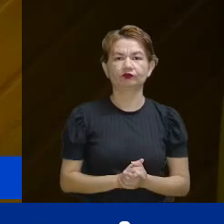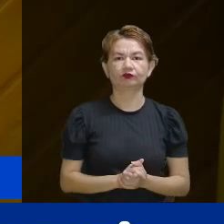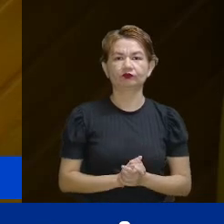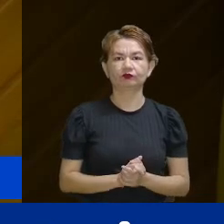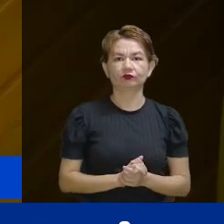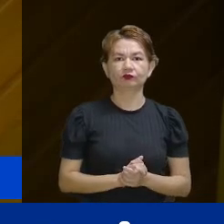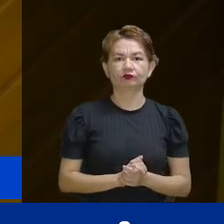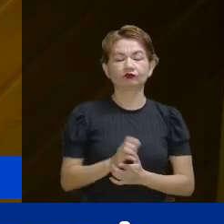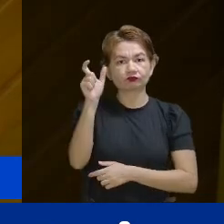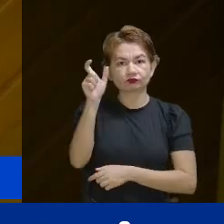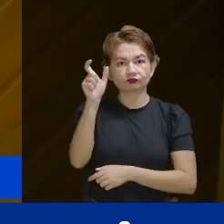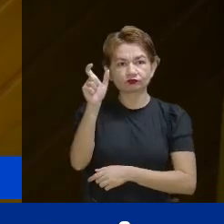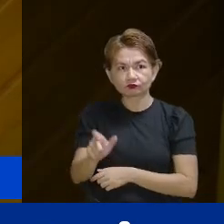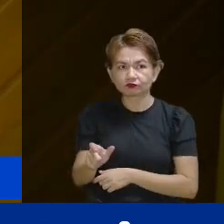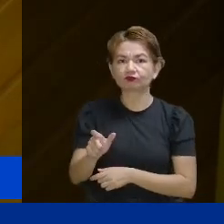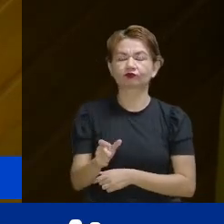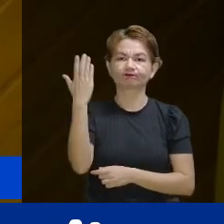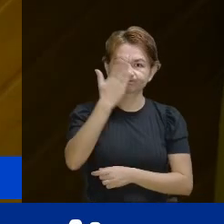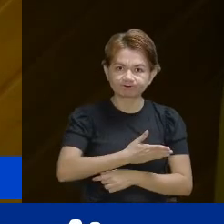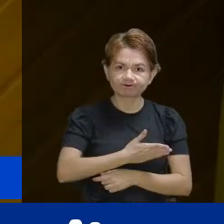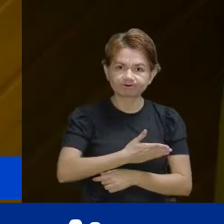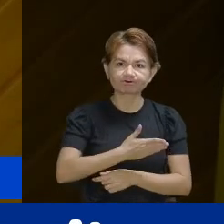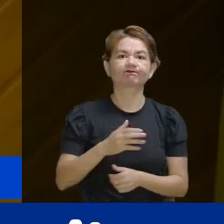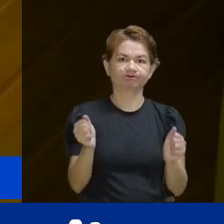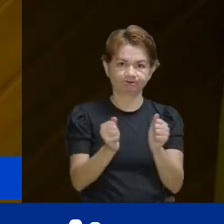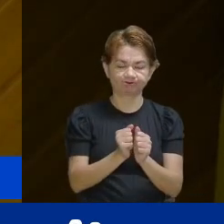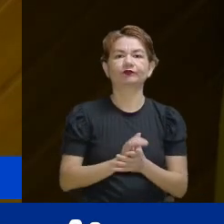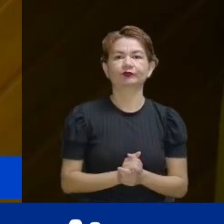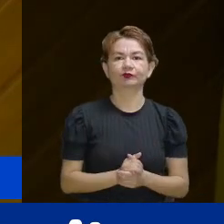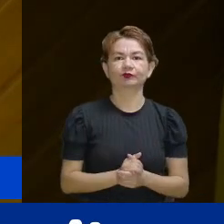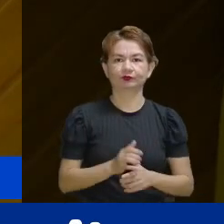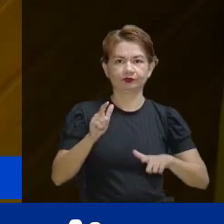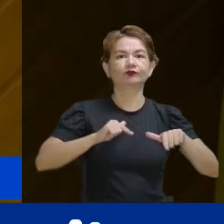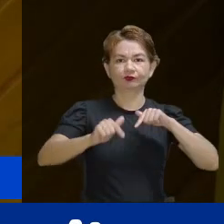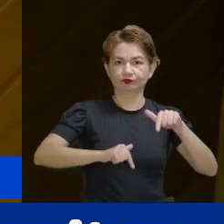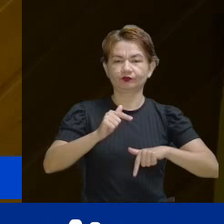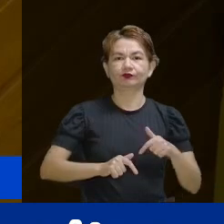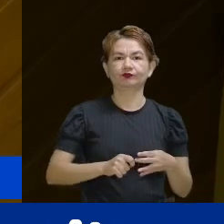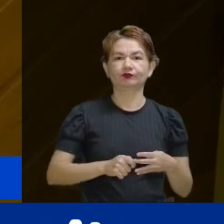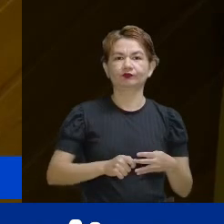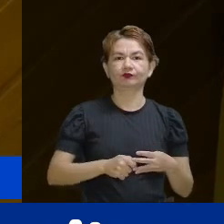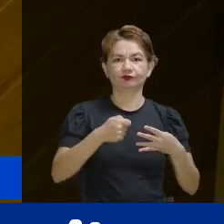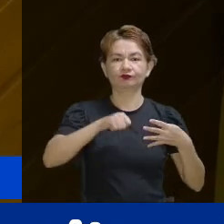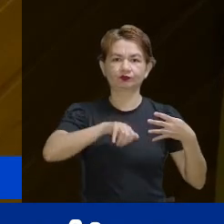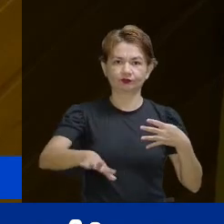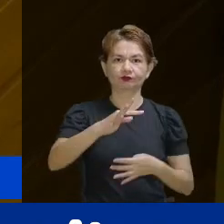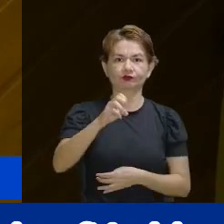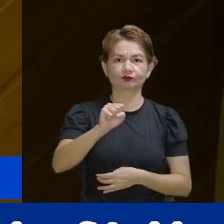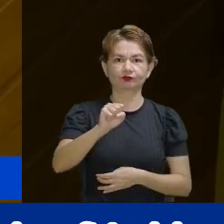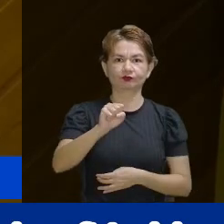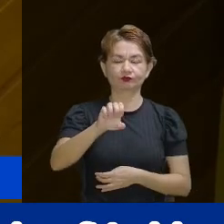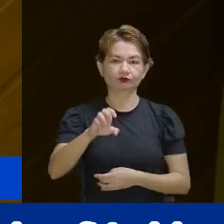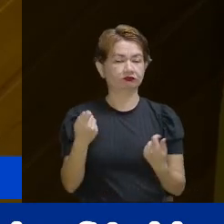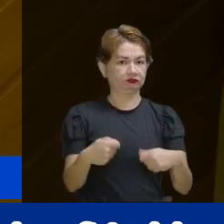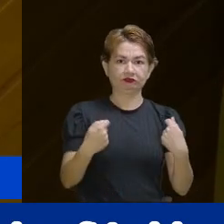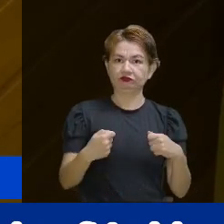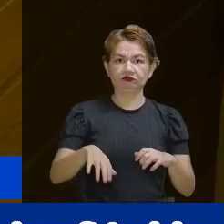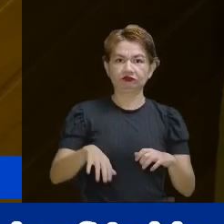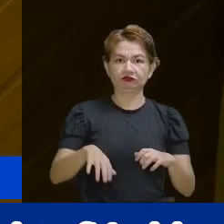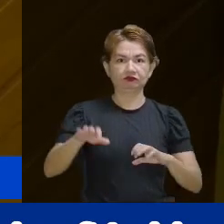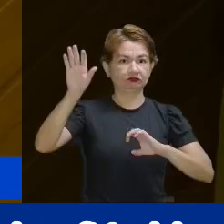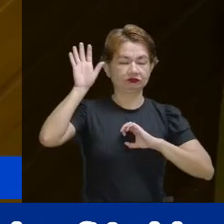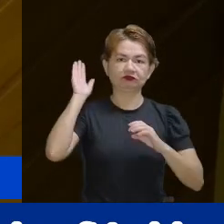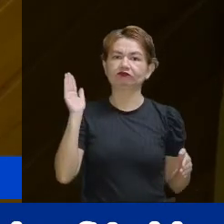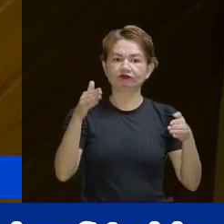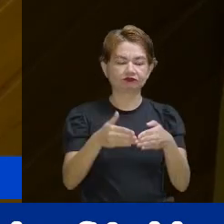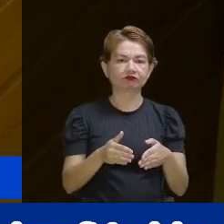envolvimento do embargante ficou comprovado e que, de acordo com a jurisprudência do TSE, não é necessário que o candidato pratique